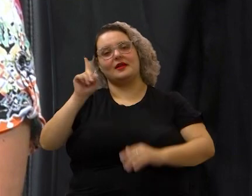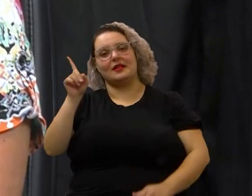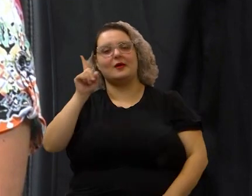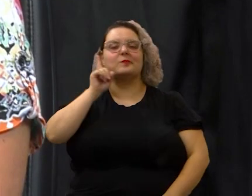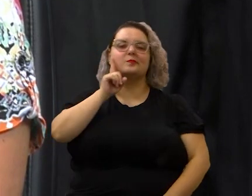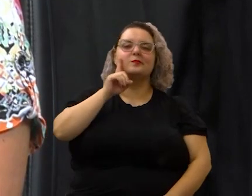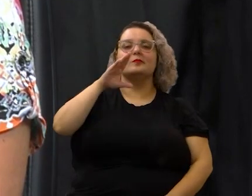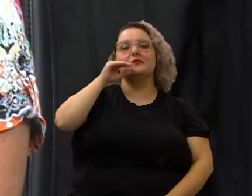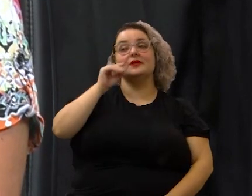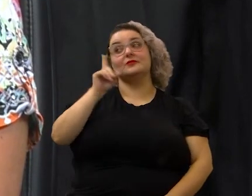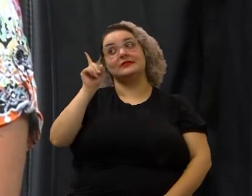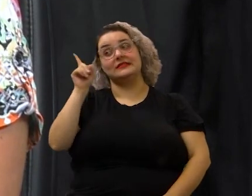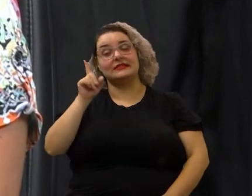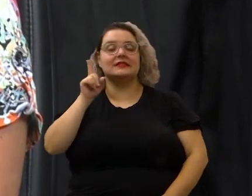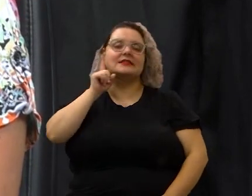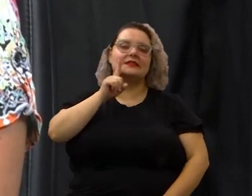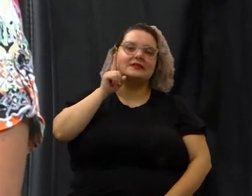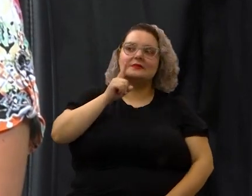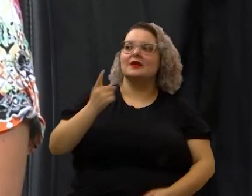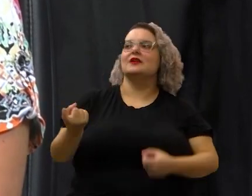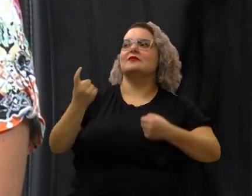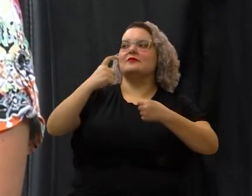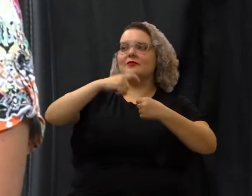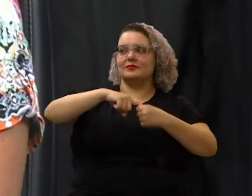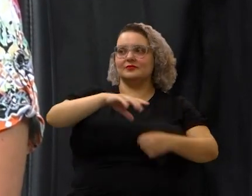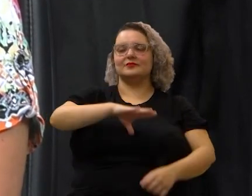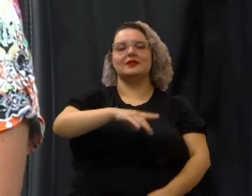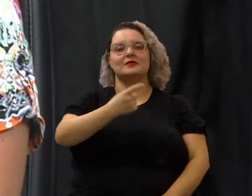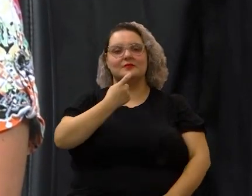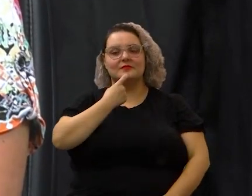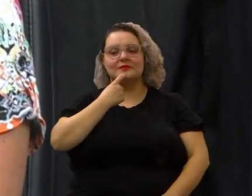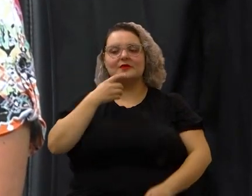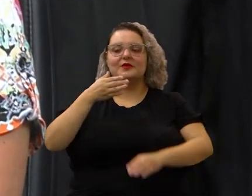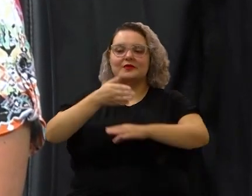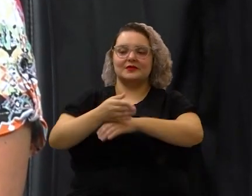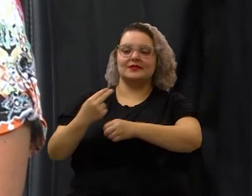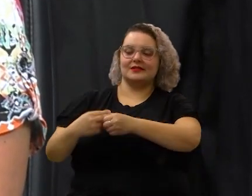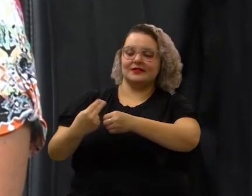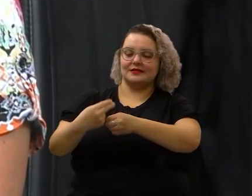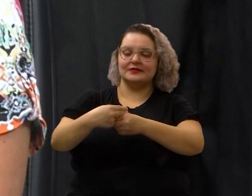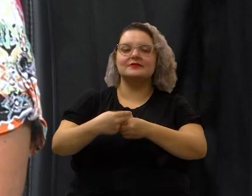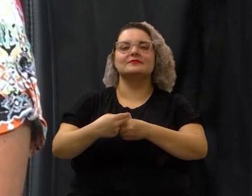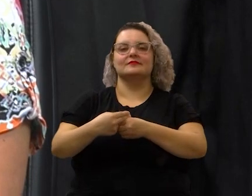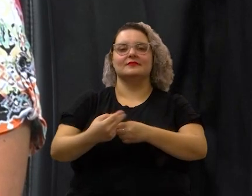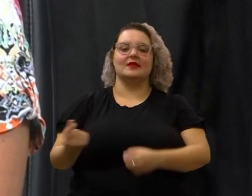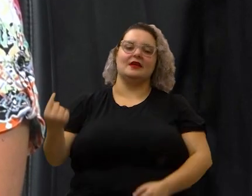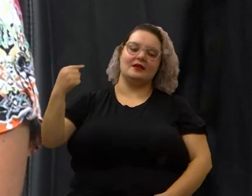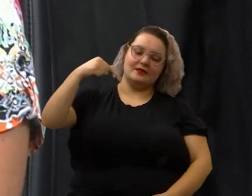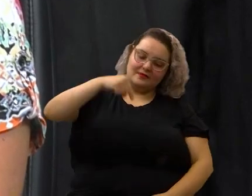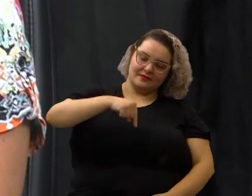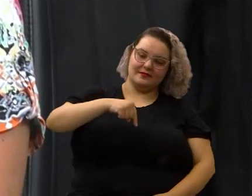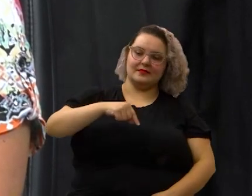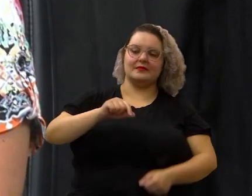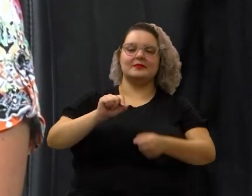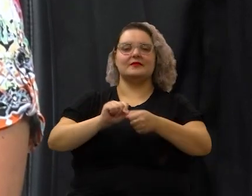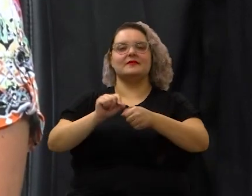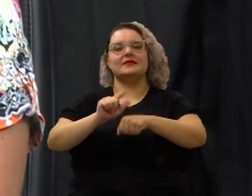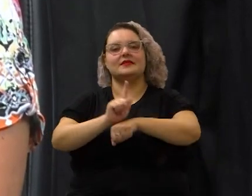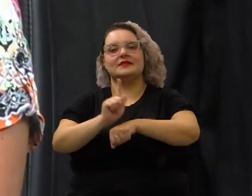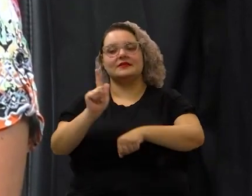Passei minha adolescência lá e voltei para Campinas quando eu entrei na Unicamp. Vim para cá para fazer